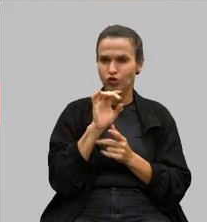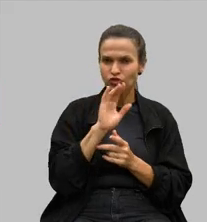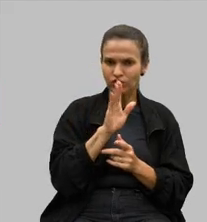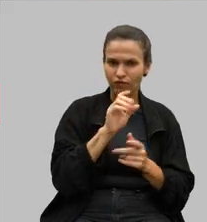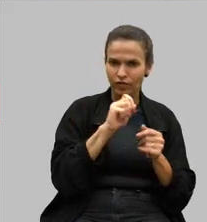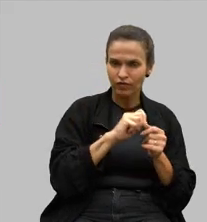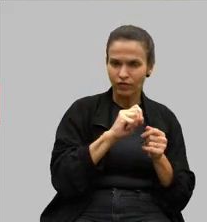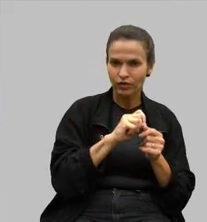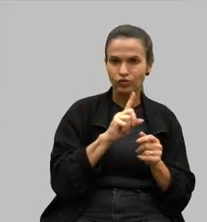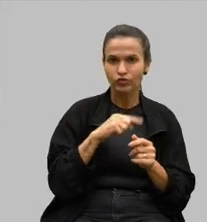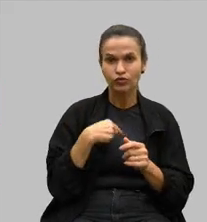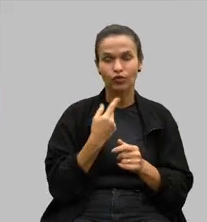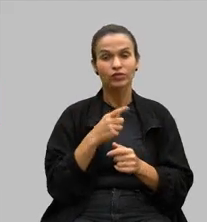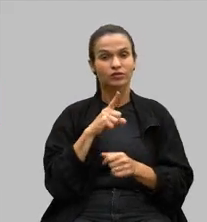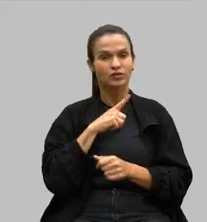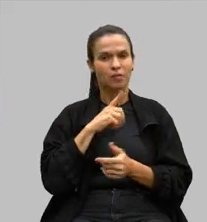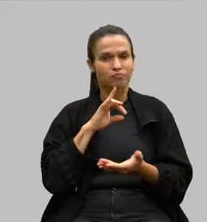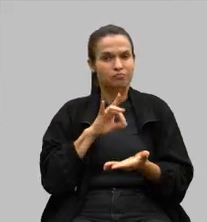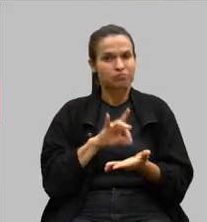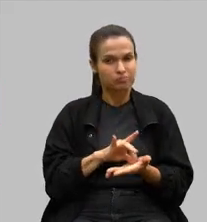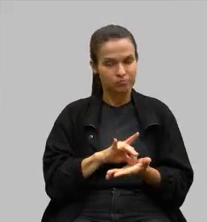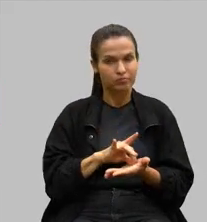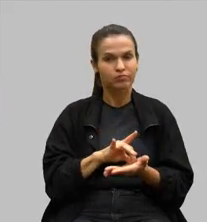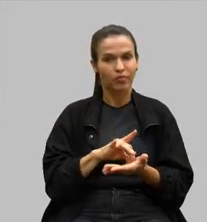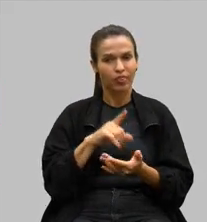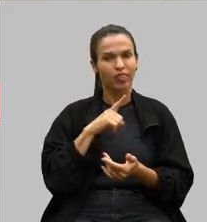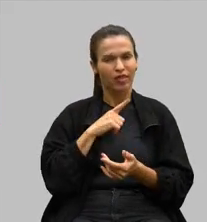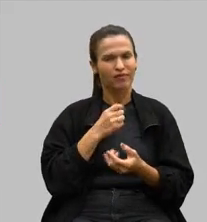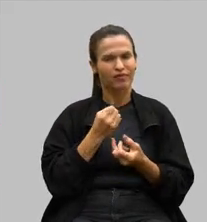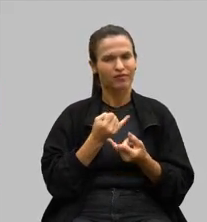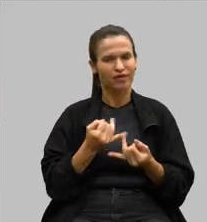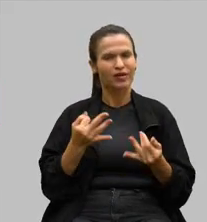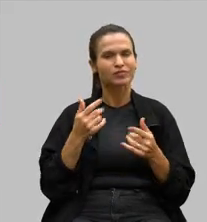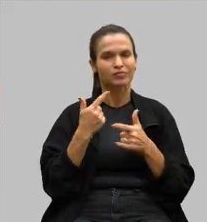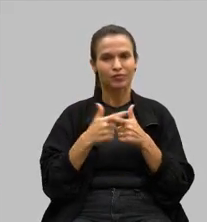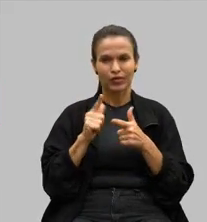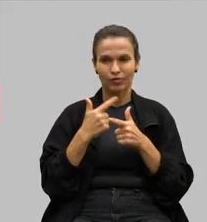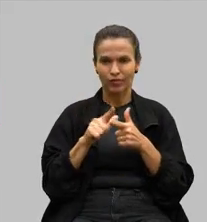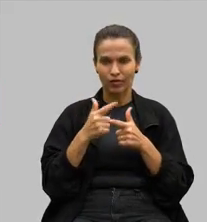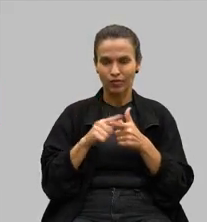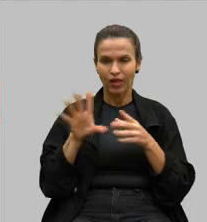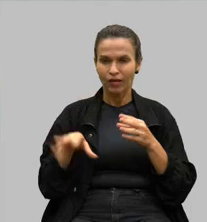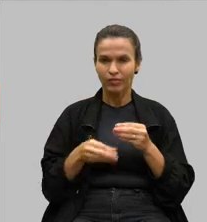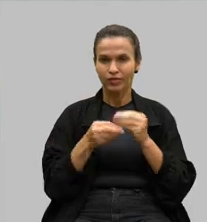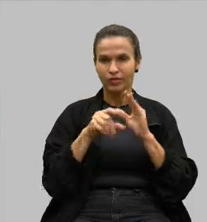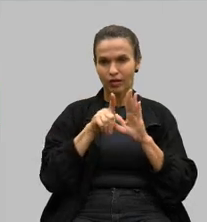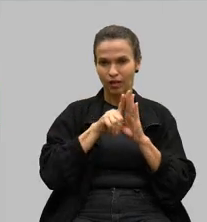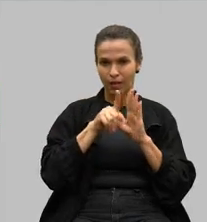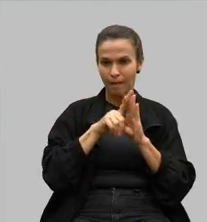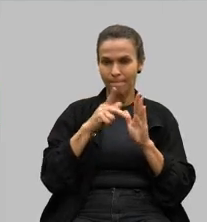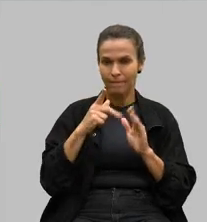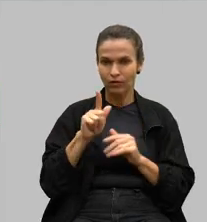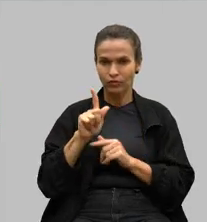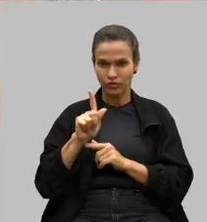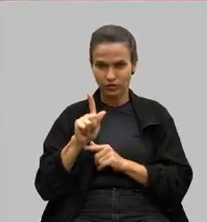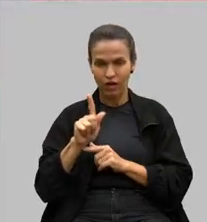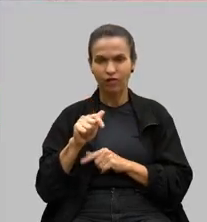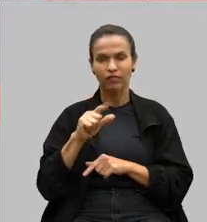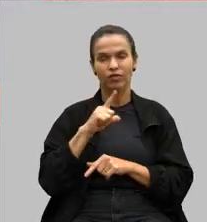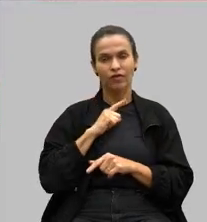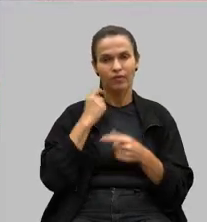mas o que nós temos e a gente teve muitos atropelos na implementação da Lei Paulo Gustavo temos